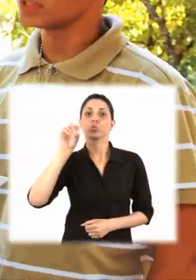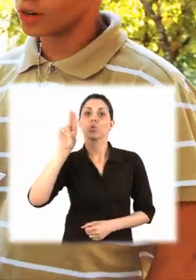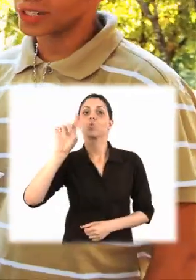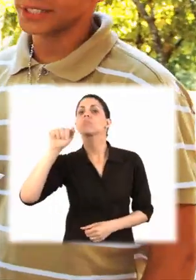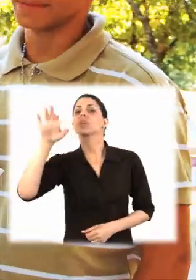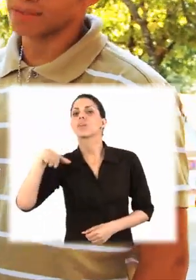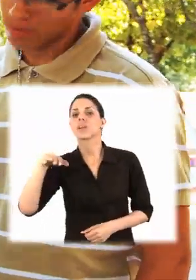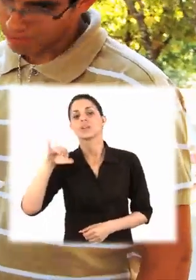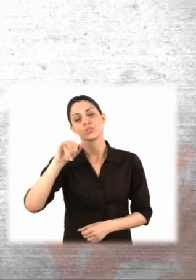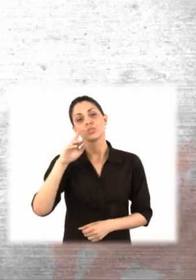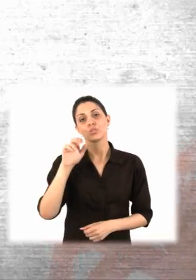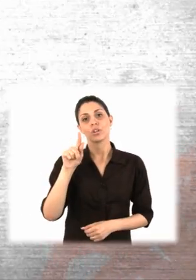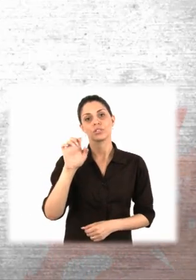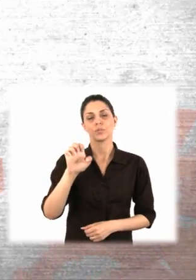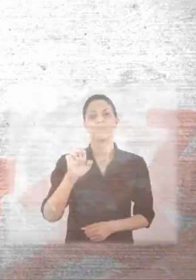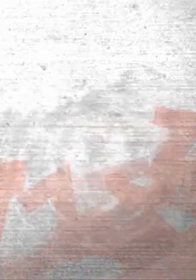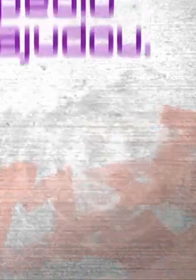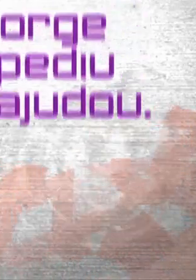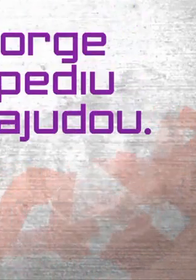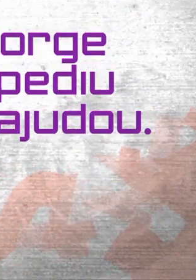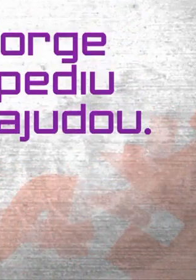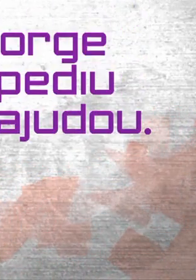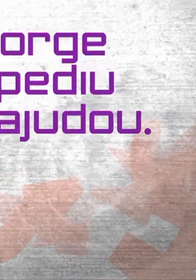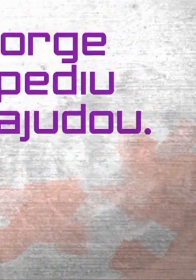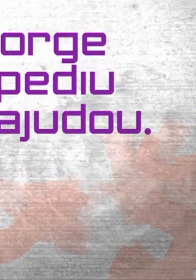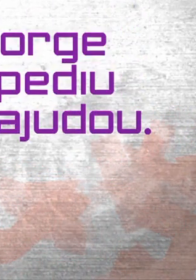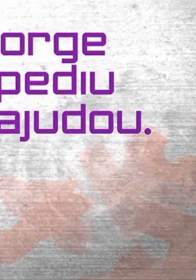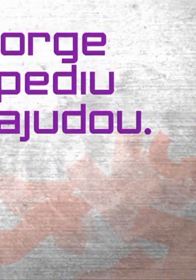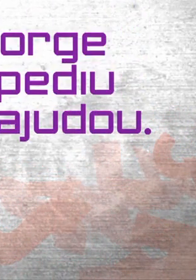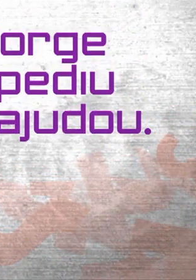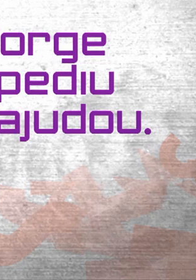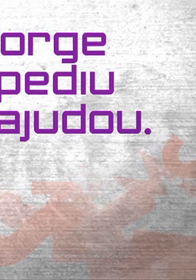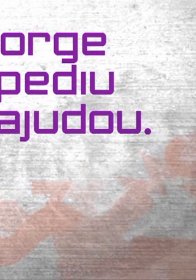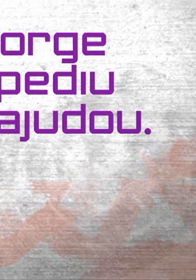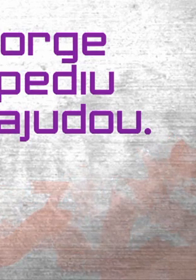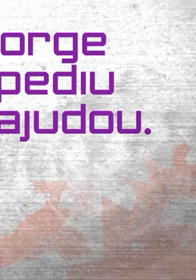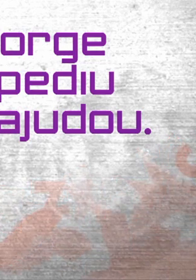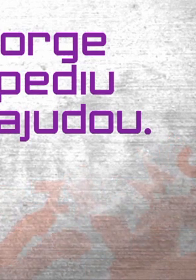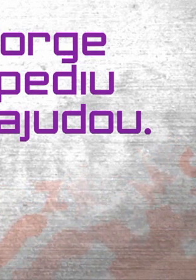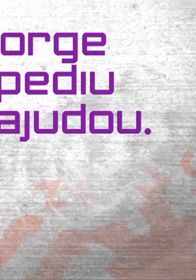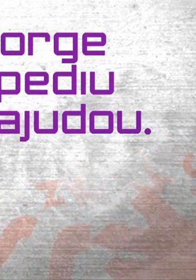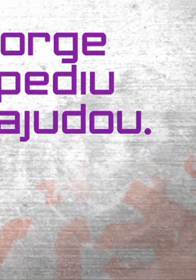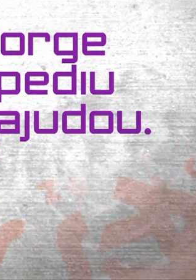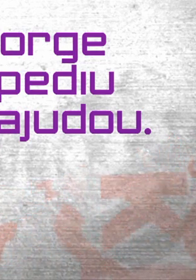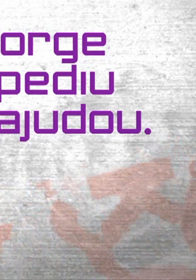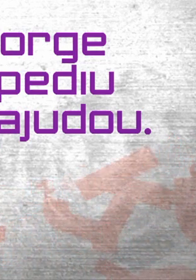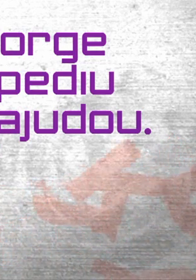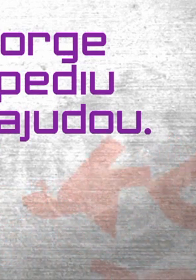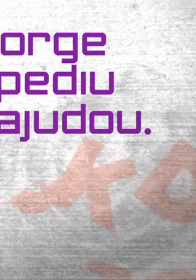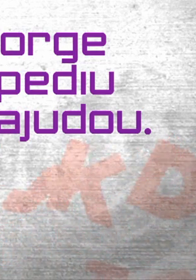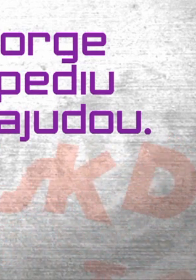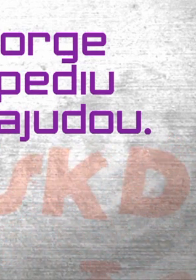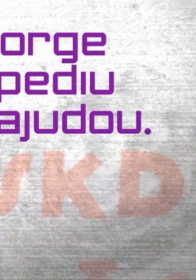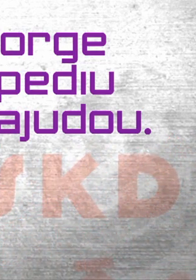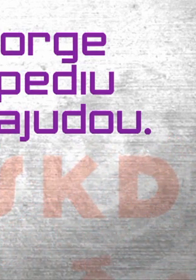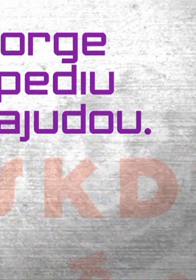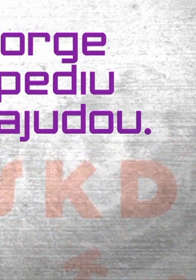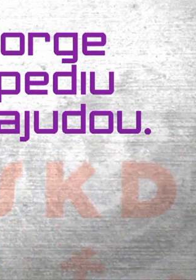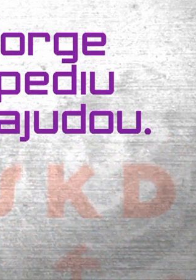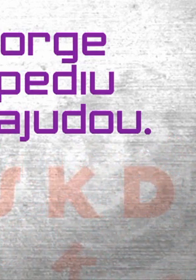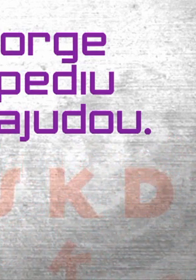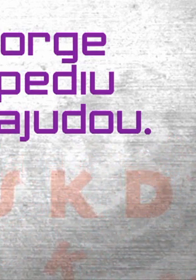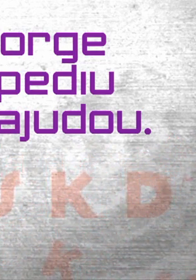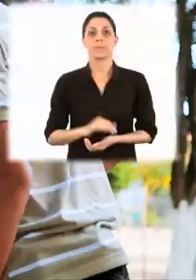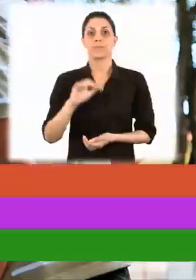quem? Jorge. Havia casas perto. Jorge caminhou até elas e pediu ajuda, mas ninguém o